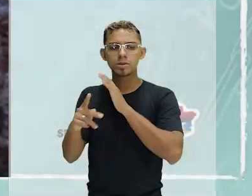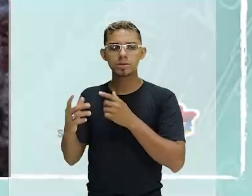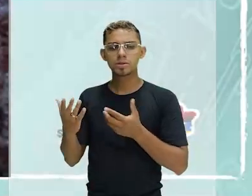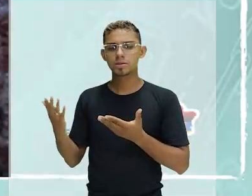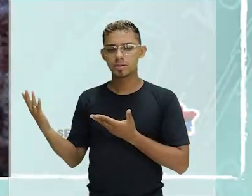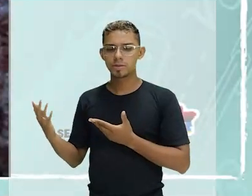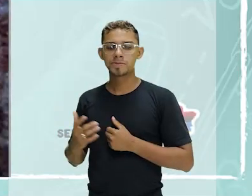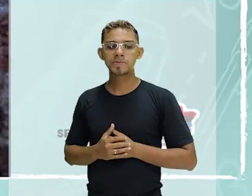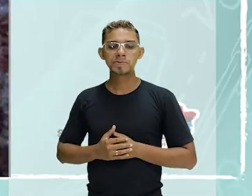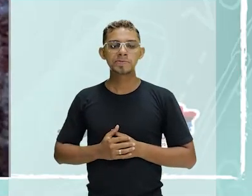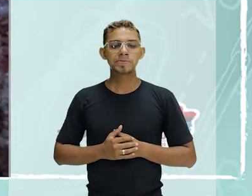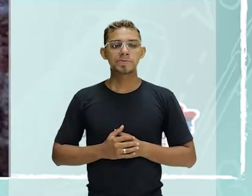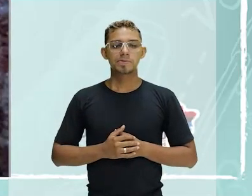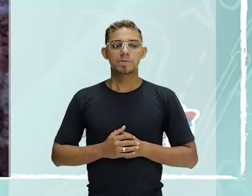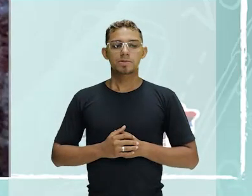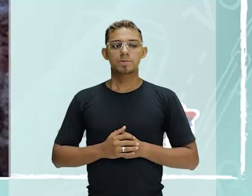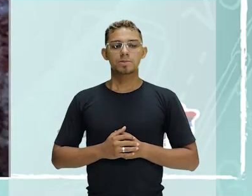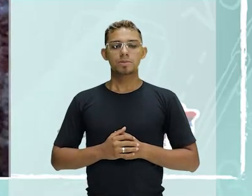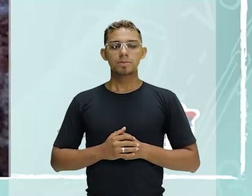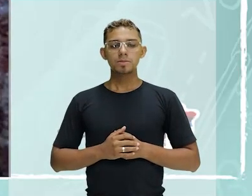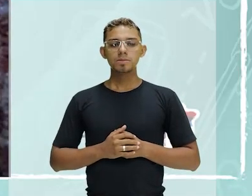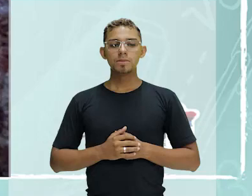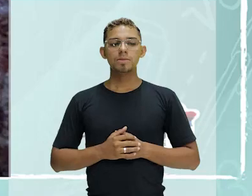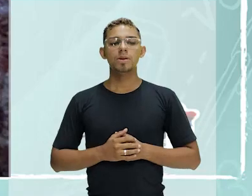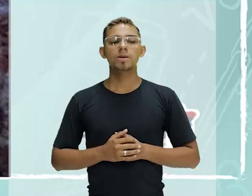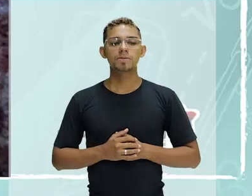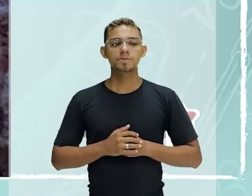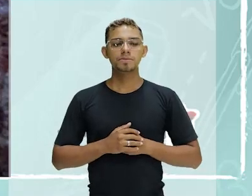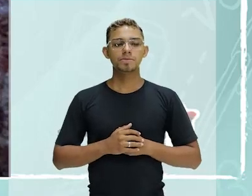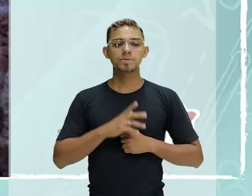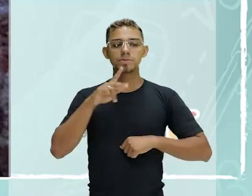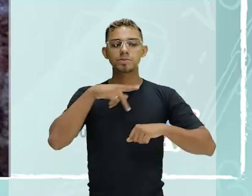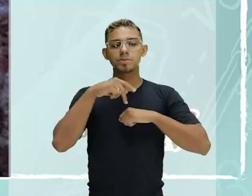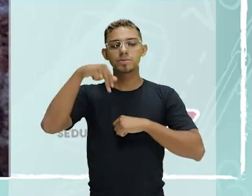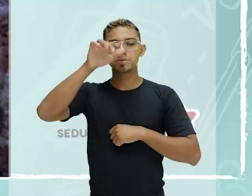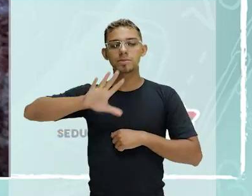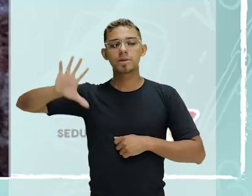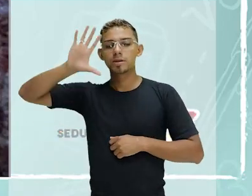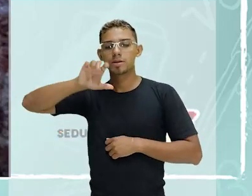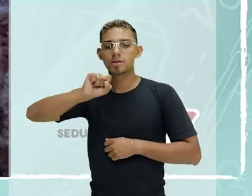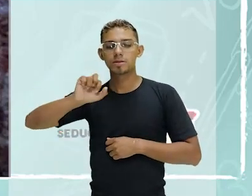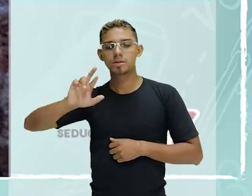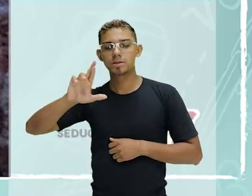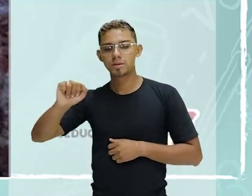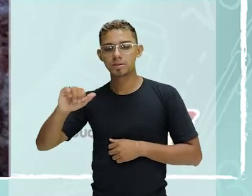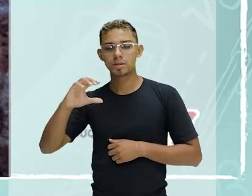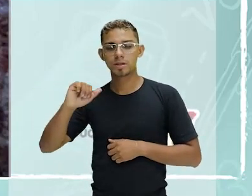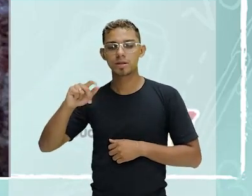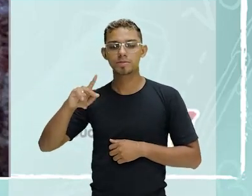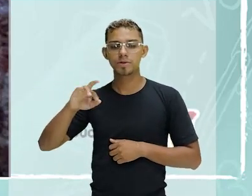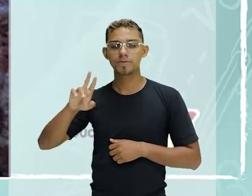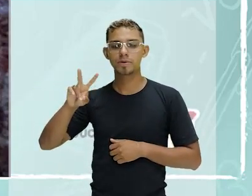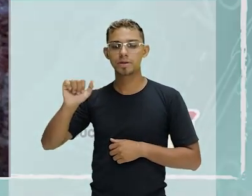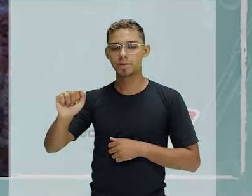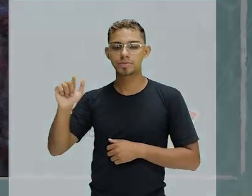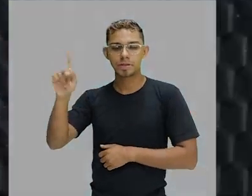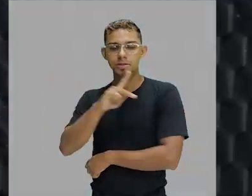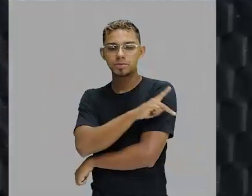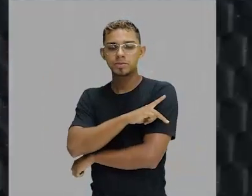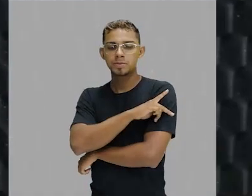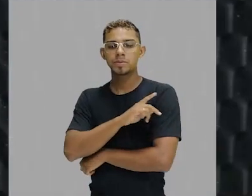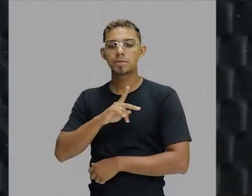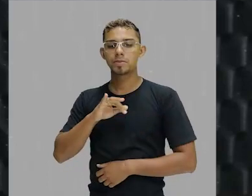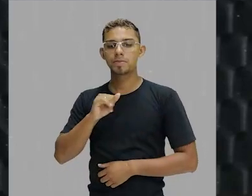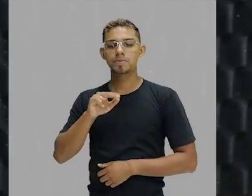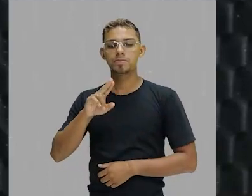mundial. Parque Nacional da Serra da Capivara, nosso vizinho aqui no Piauí. Você quer conhecer sobre a história da pré-história brasileira? Pronto. E